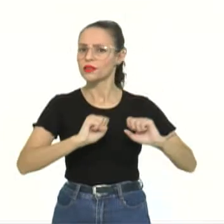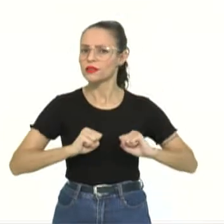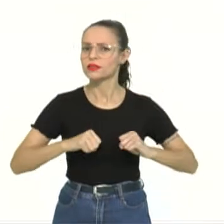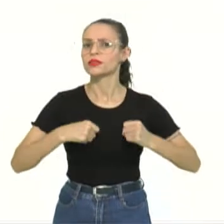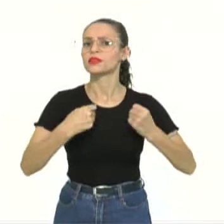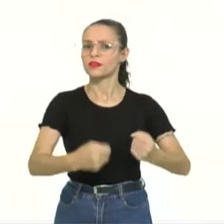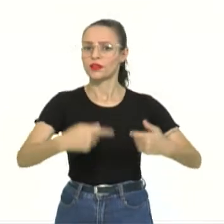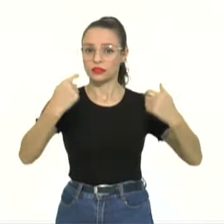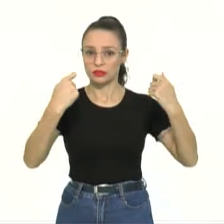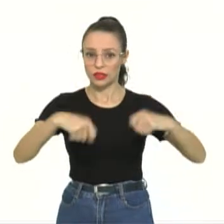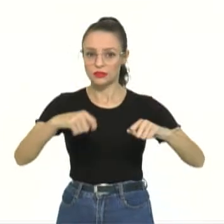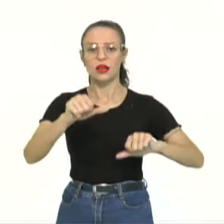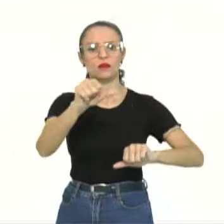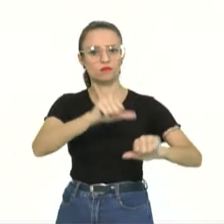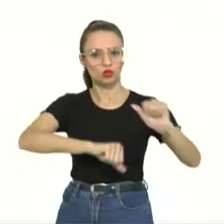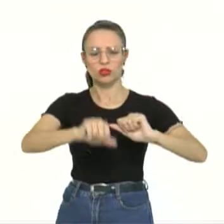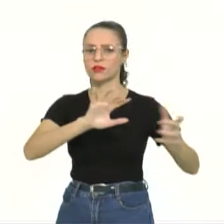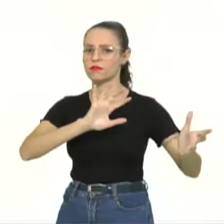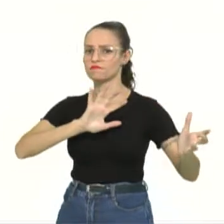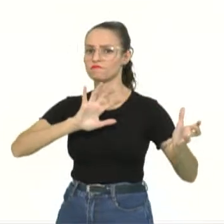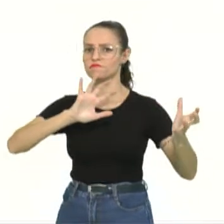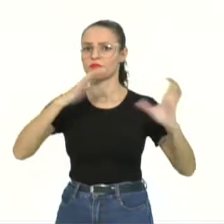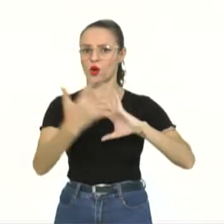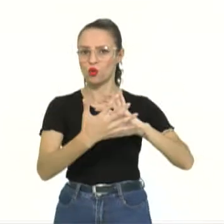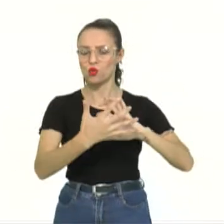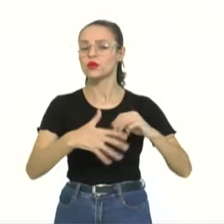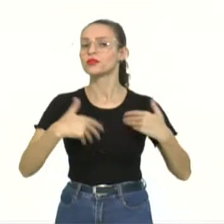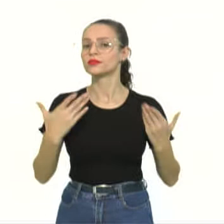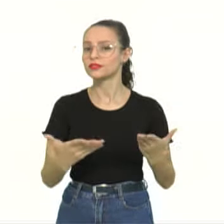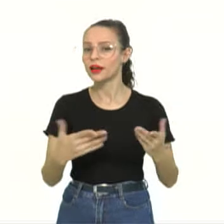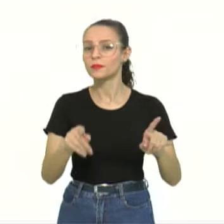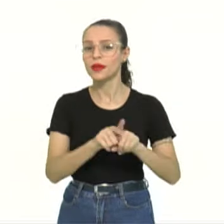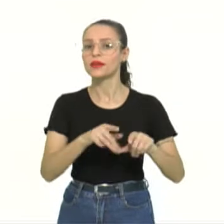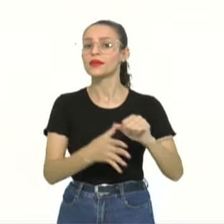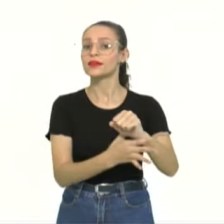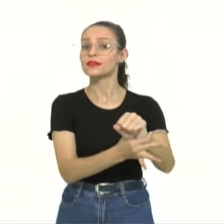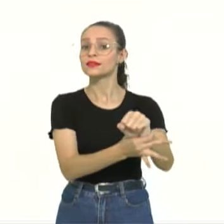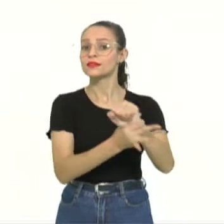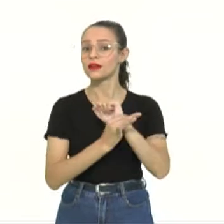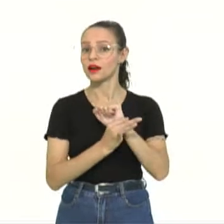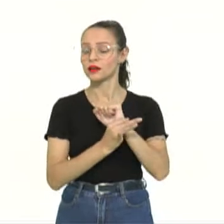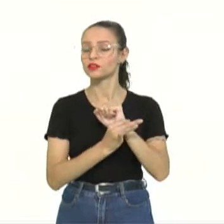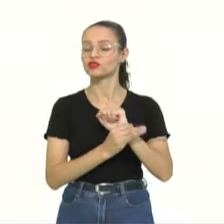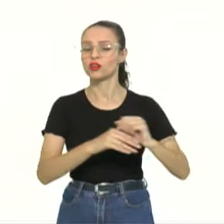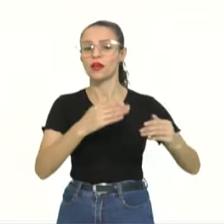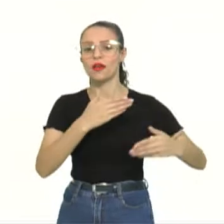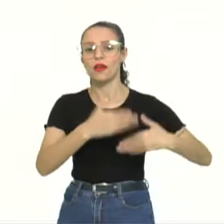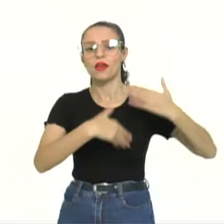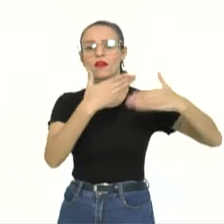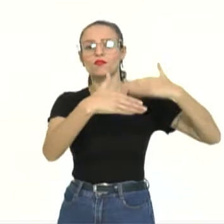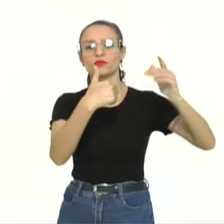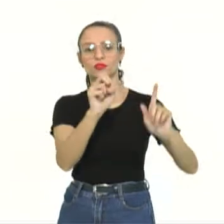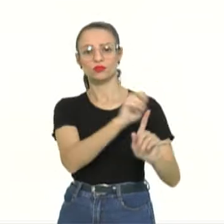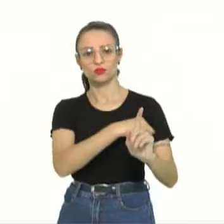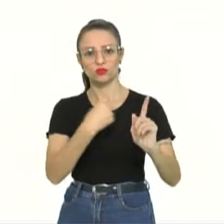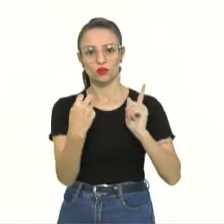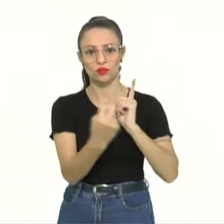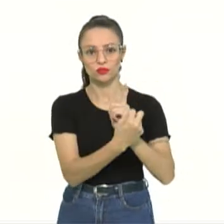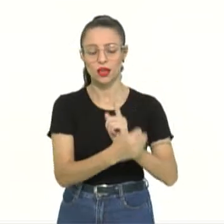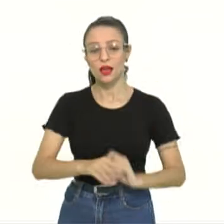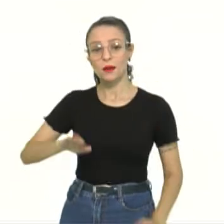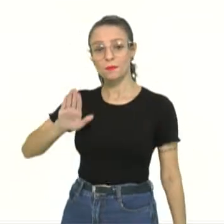defende a necessidade da mudança da transformação da realidade para a garantia da evolução social